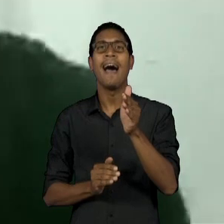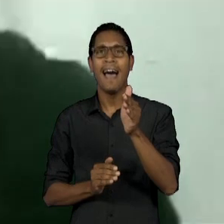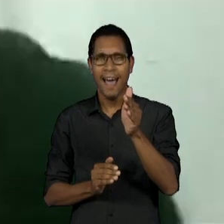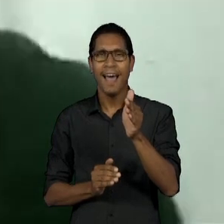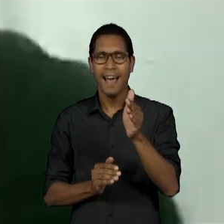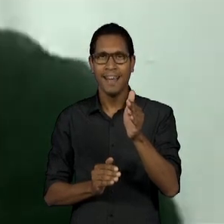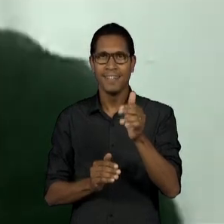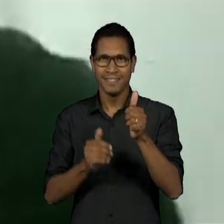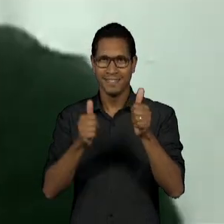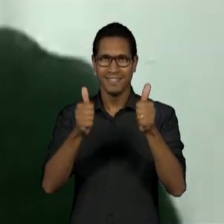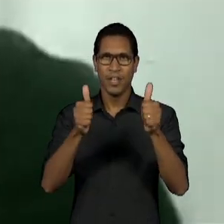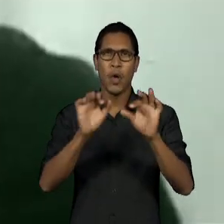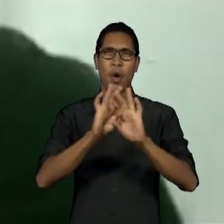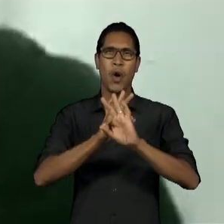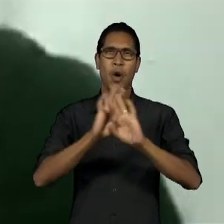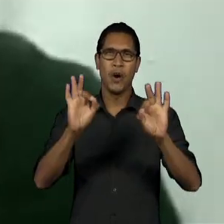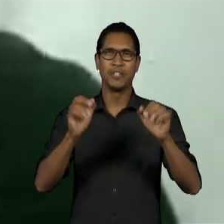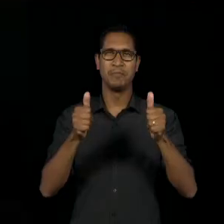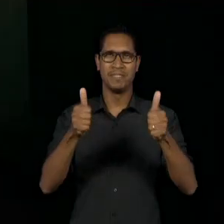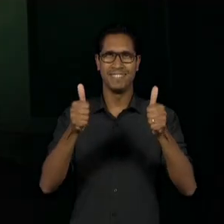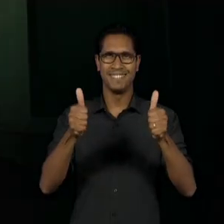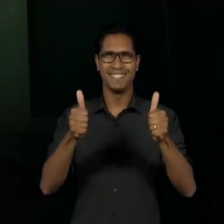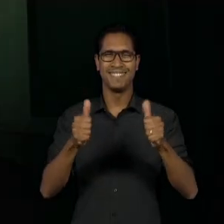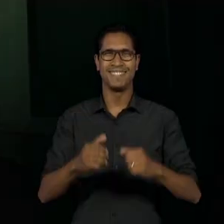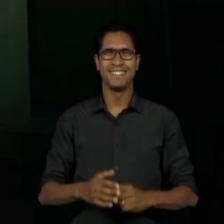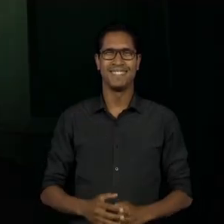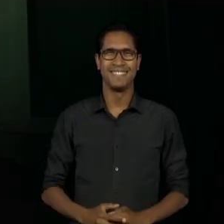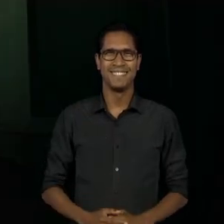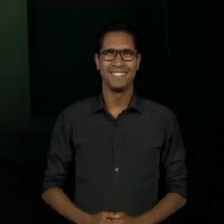bom. Tá ótimo, tá ótimo.